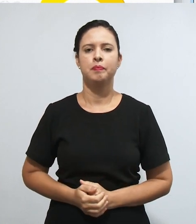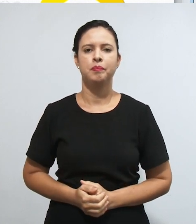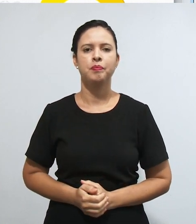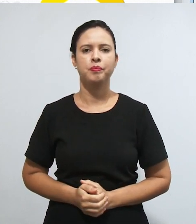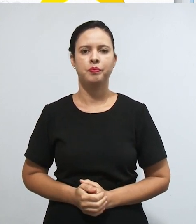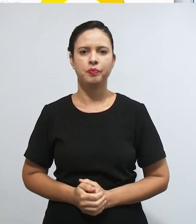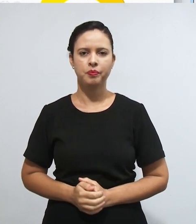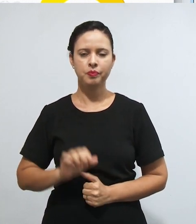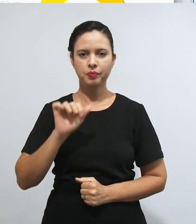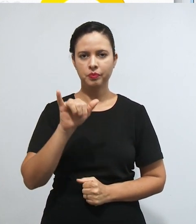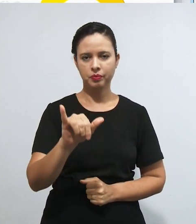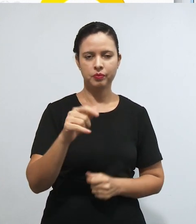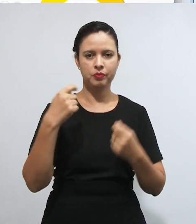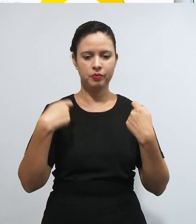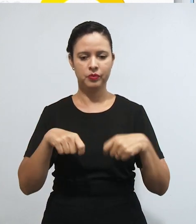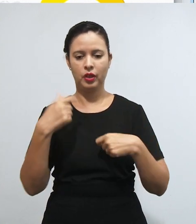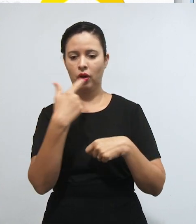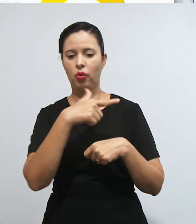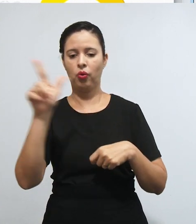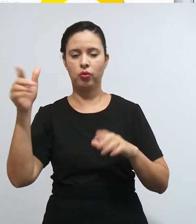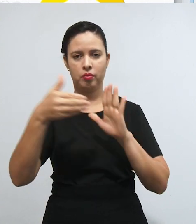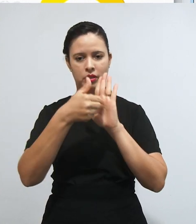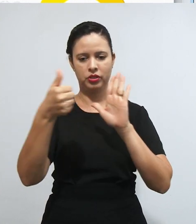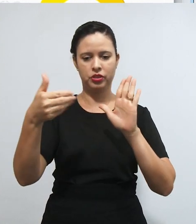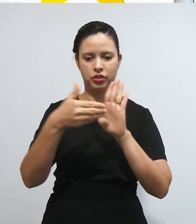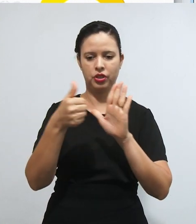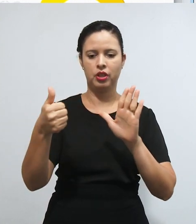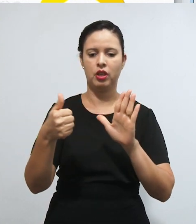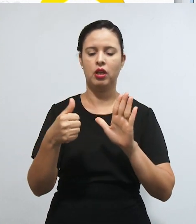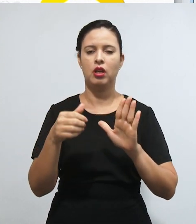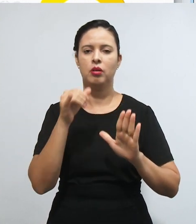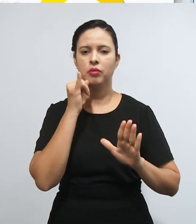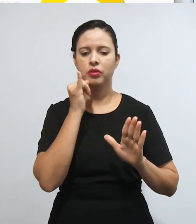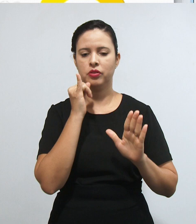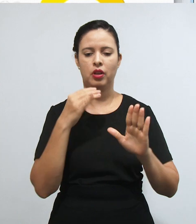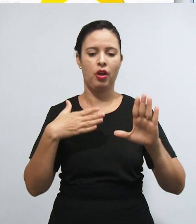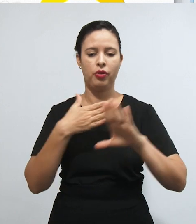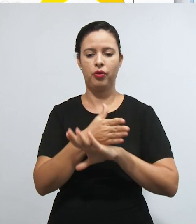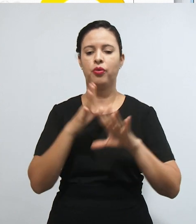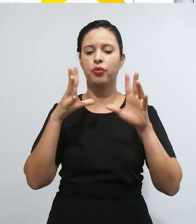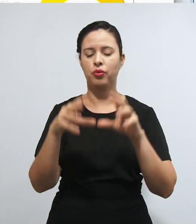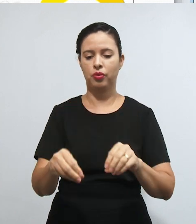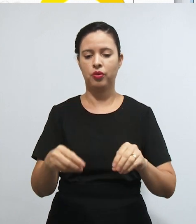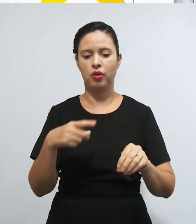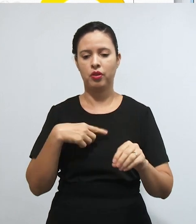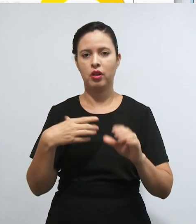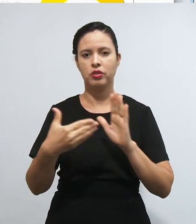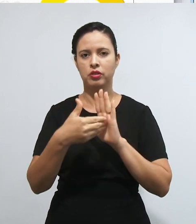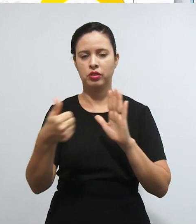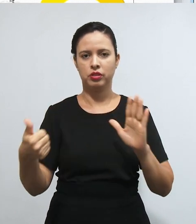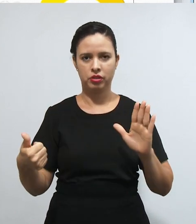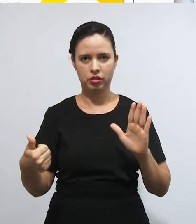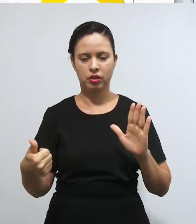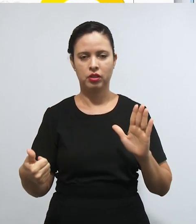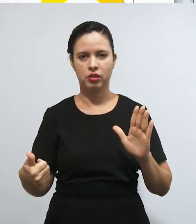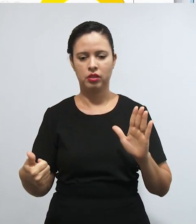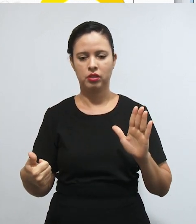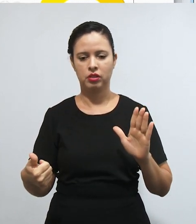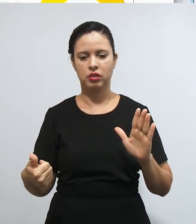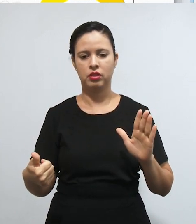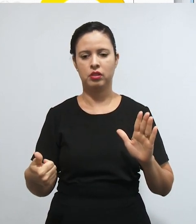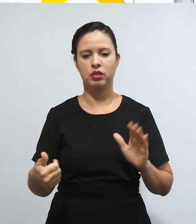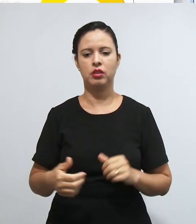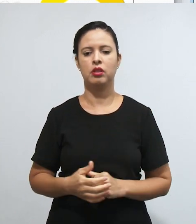eu precisar aplicar um outro efeito para retirar, por exemplo, depois que entrou todo mundo, eu quero tirar essa imagem aqui. Então, você vem aqui,